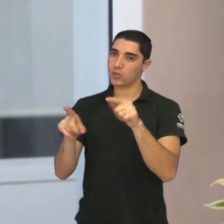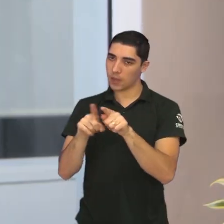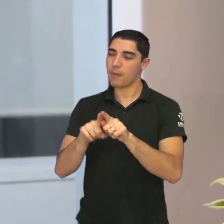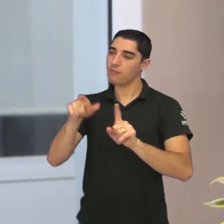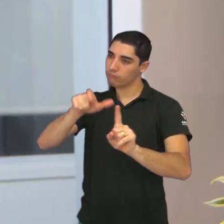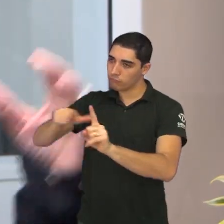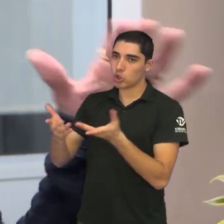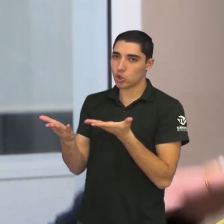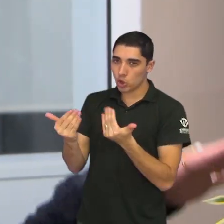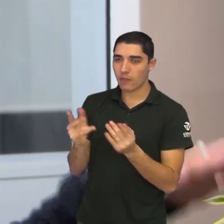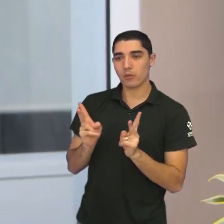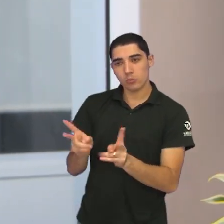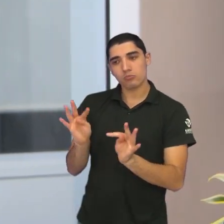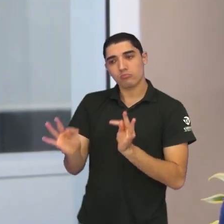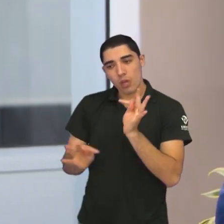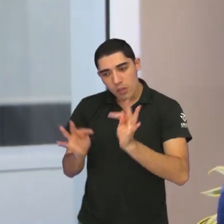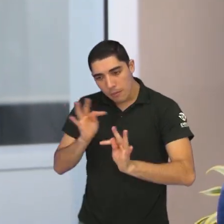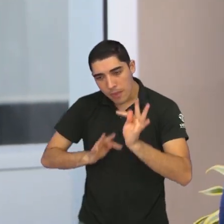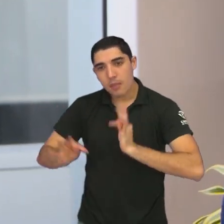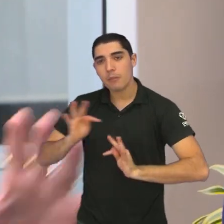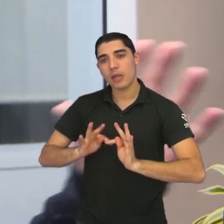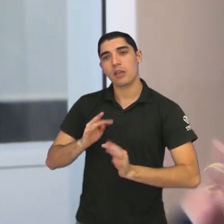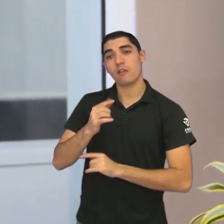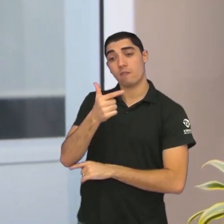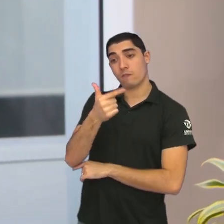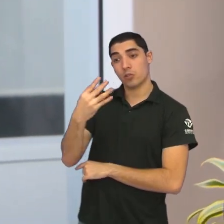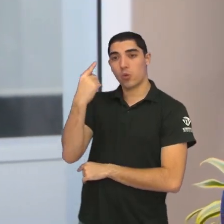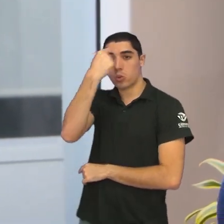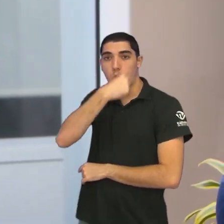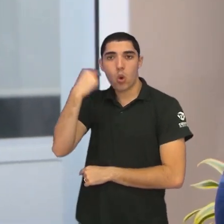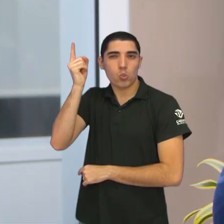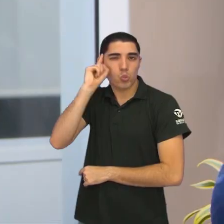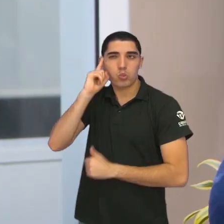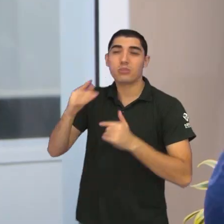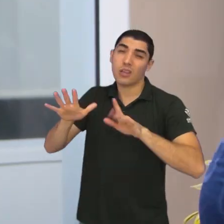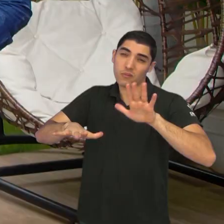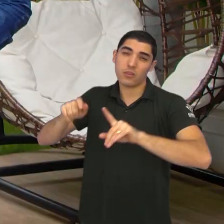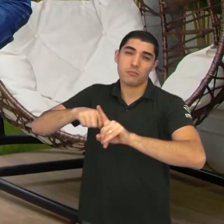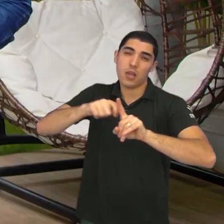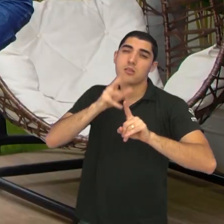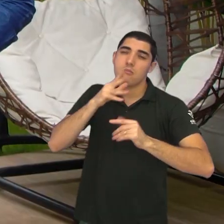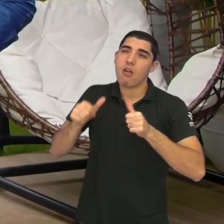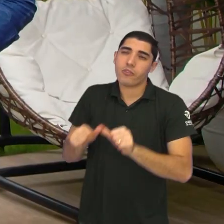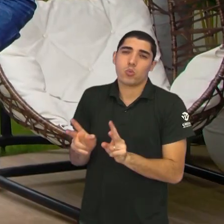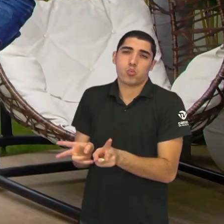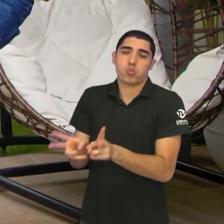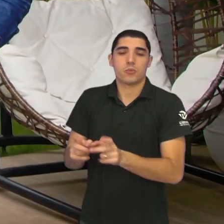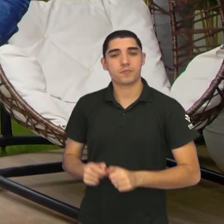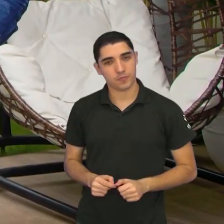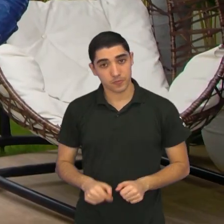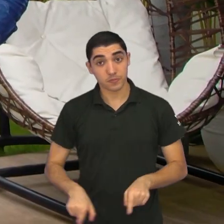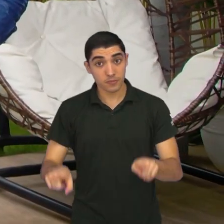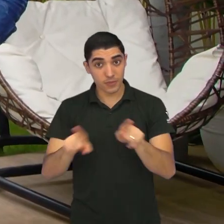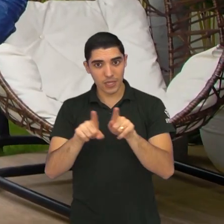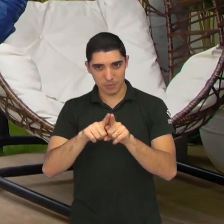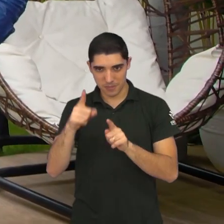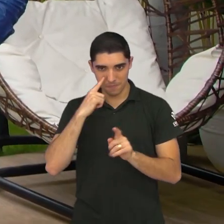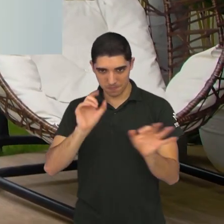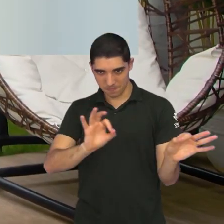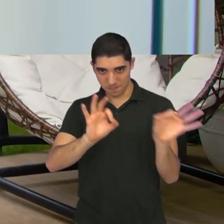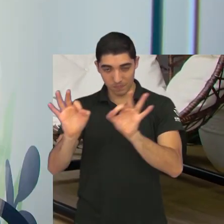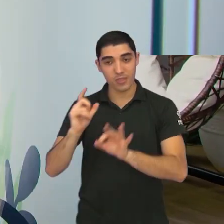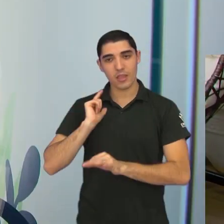está em tratamento internado dentro do hospital 24 horas e durante muitos meses. Além desse espaço aqui, você deve ter visto também